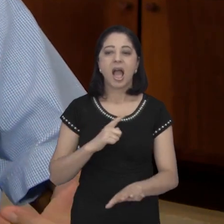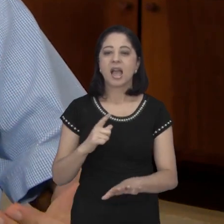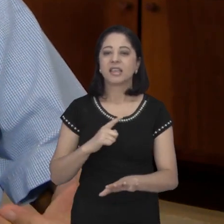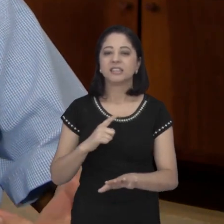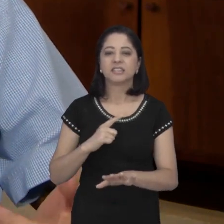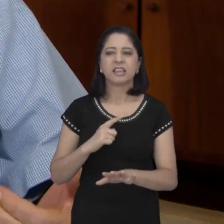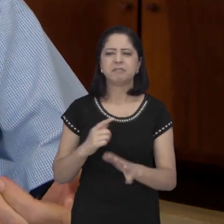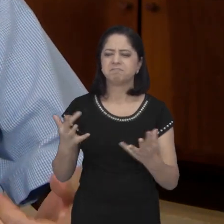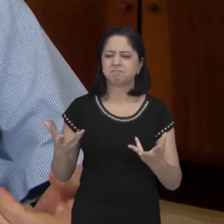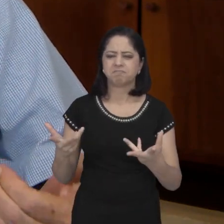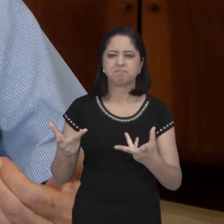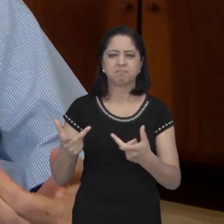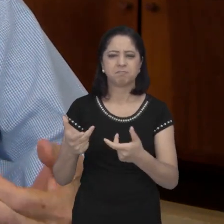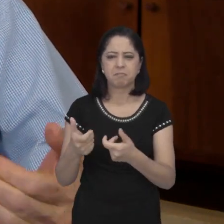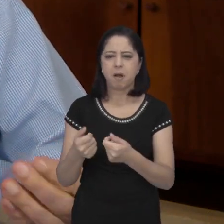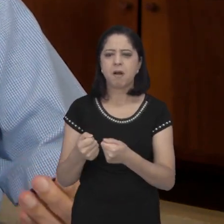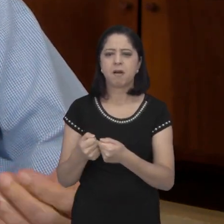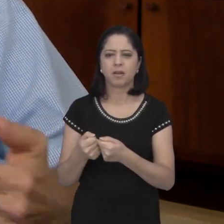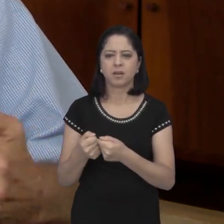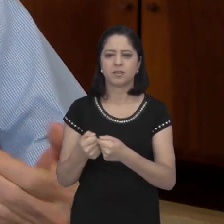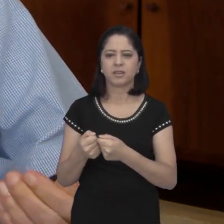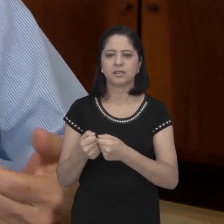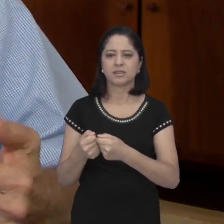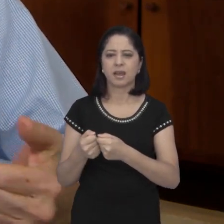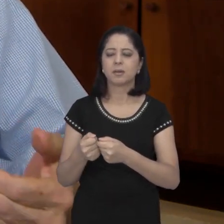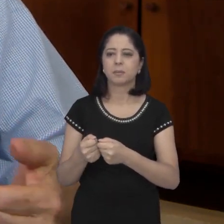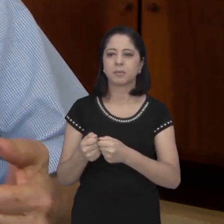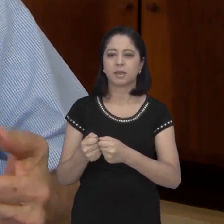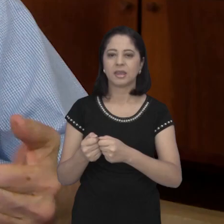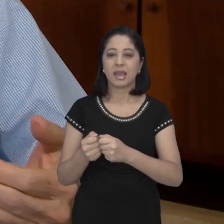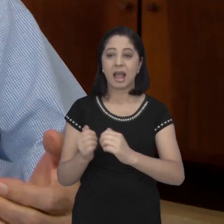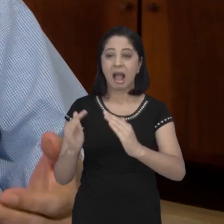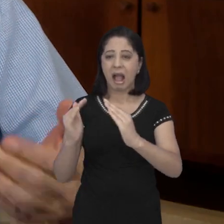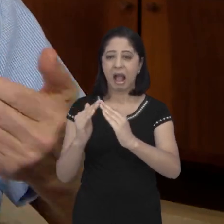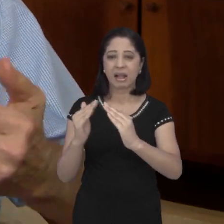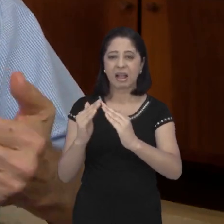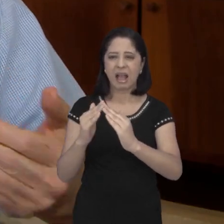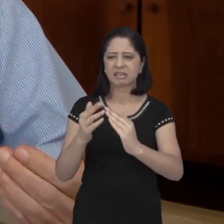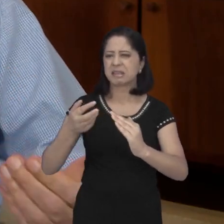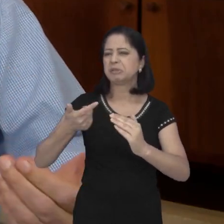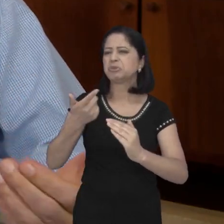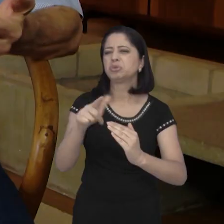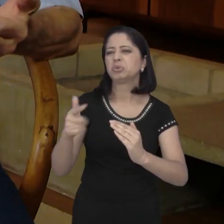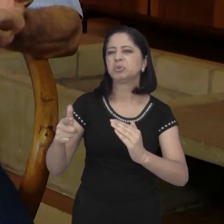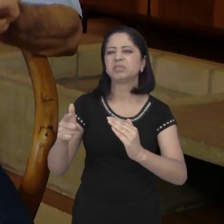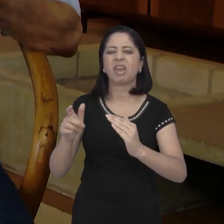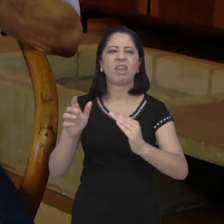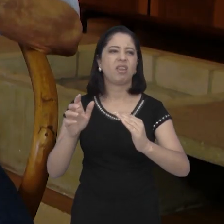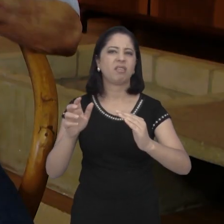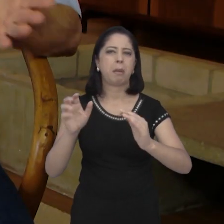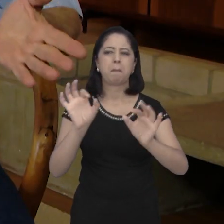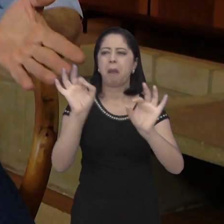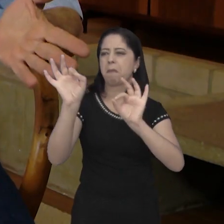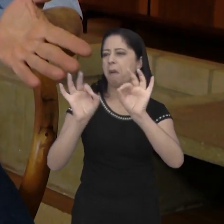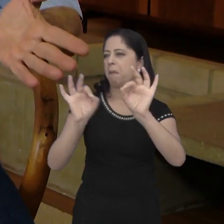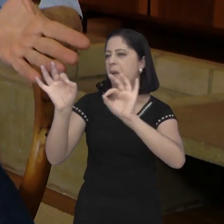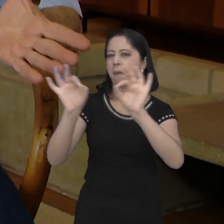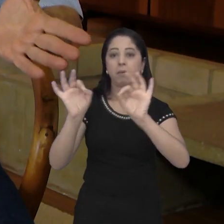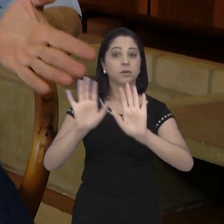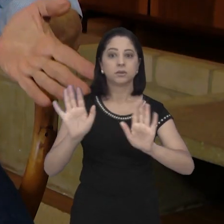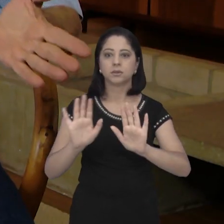mundo que gosta de arquitetura e que tem uma certa intimidade com o assunto, percebe a